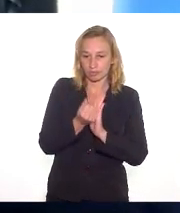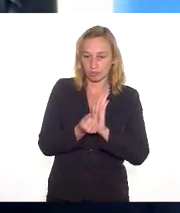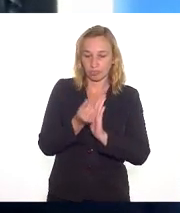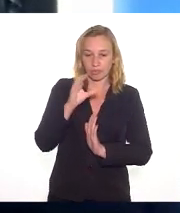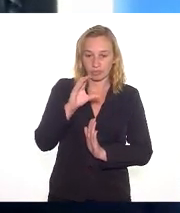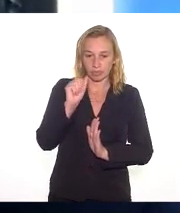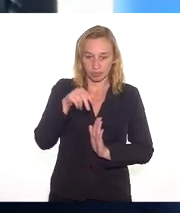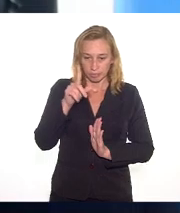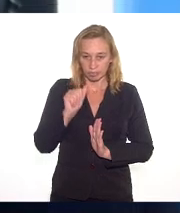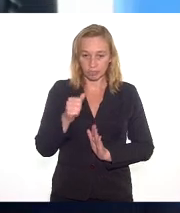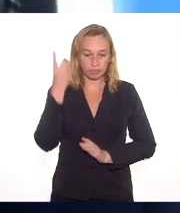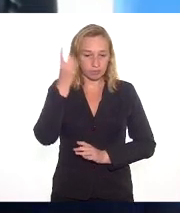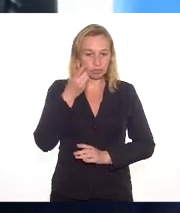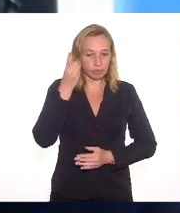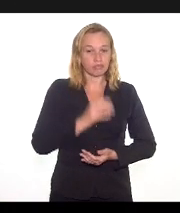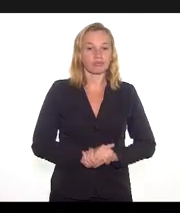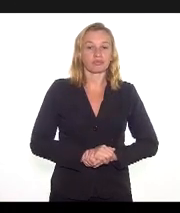Canella.